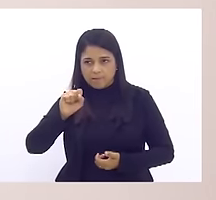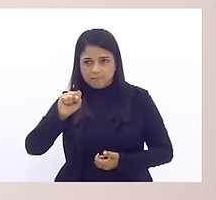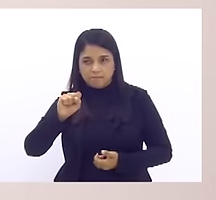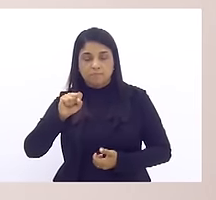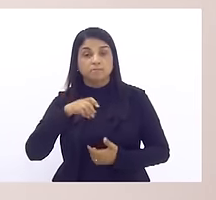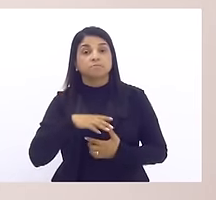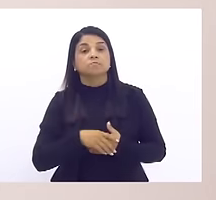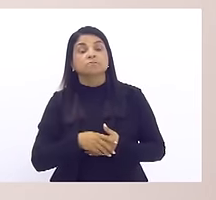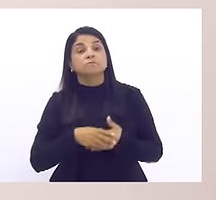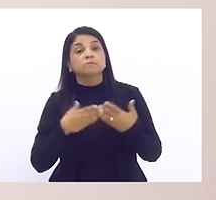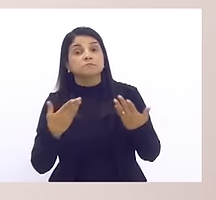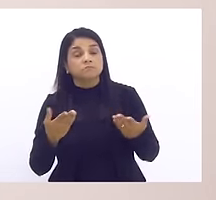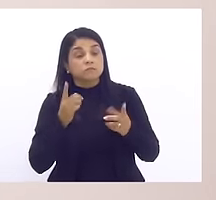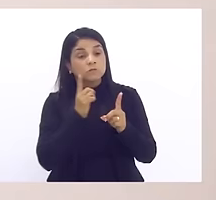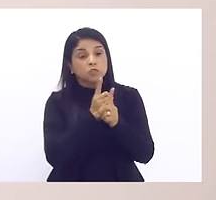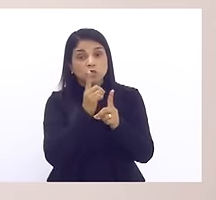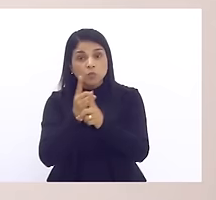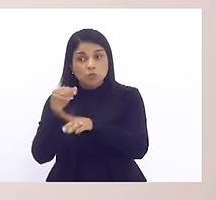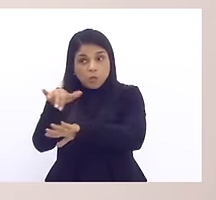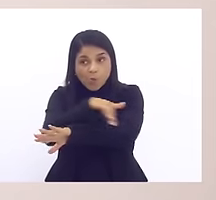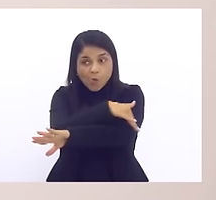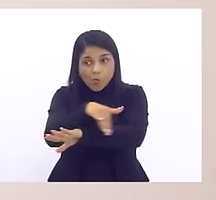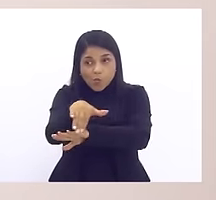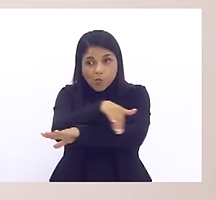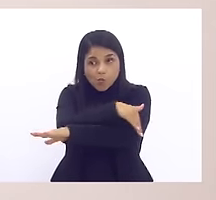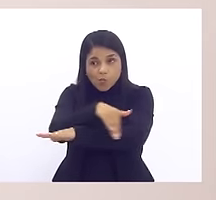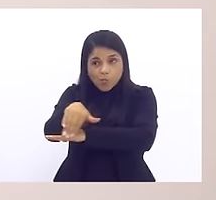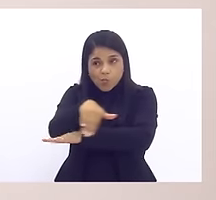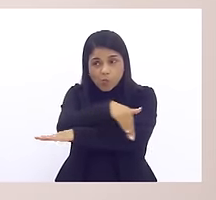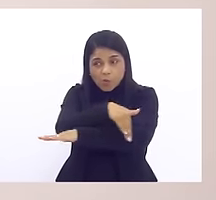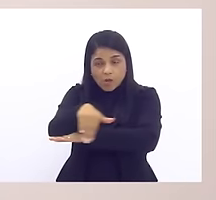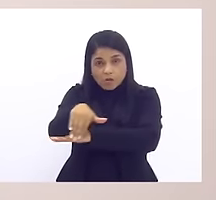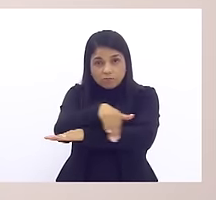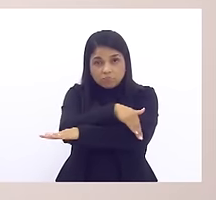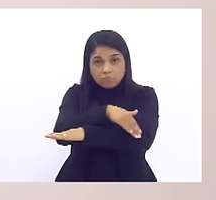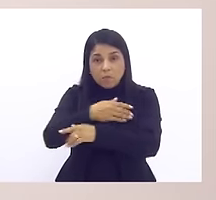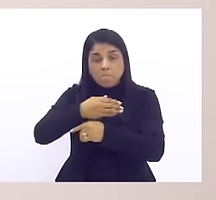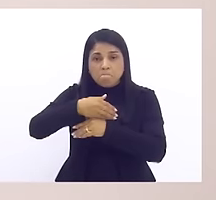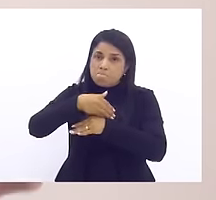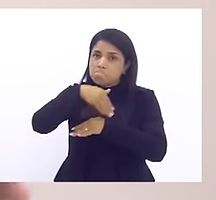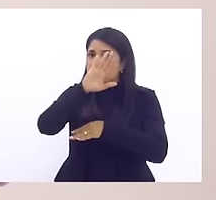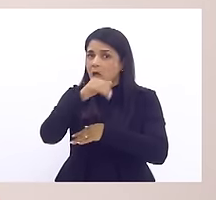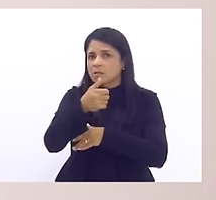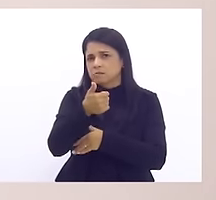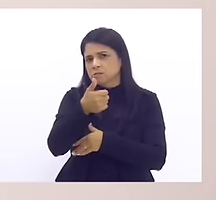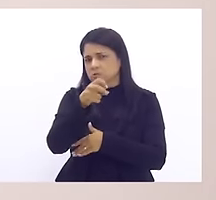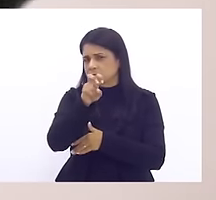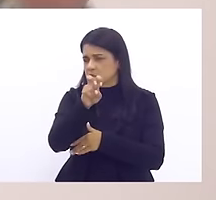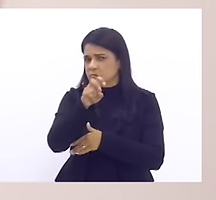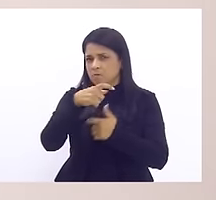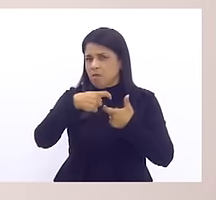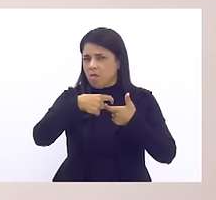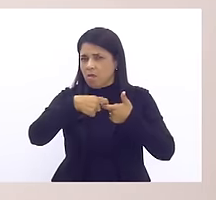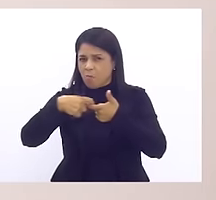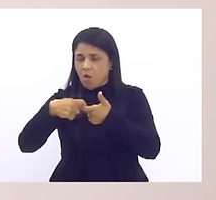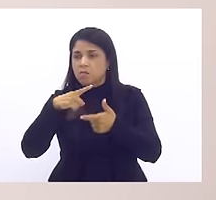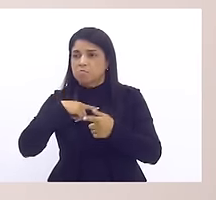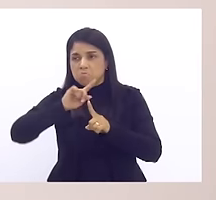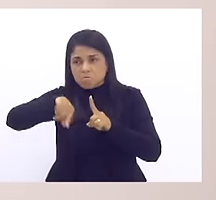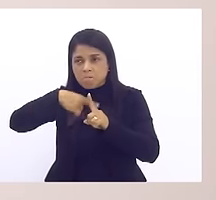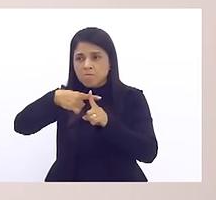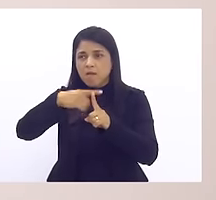o que a gente encontra nas ruas que nós encontramos nas ruas são muito mais do que esses 15 reboques inclusive Cegonhas